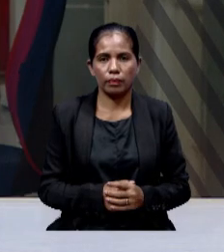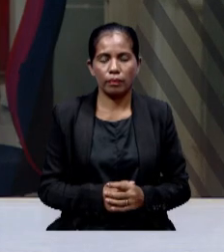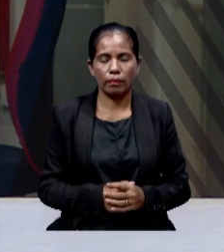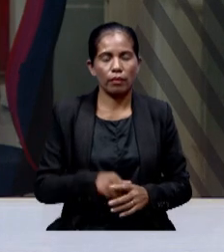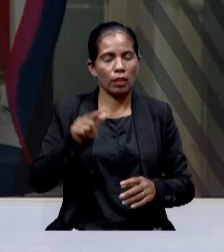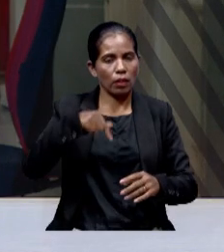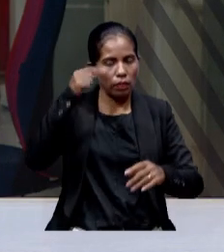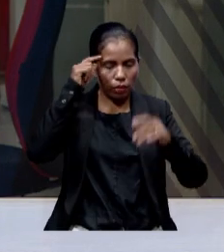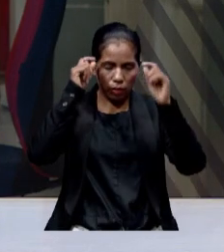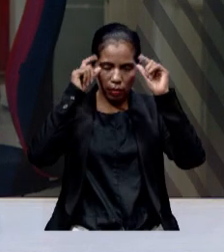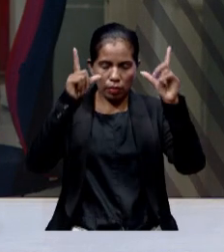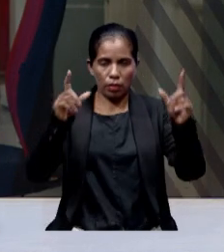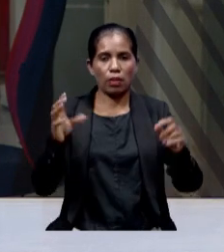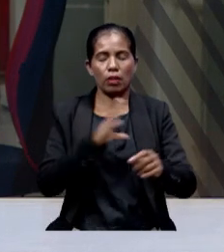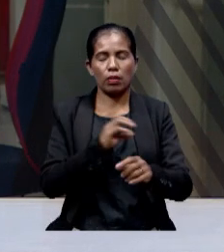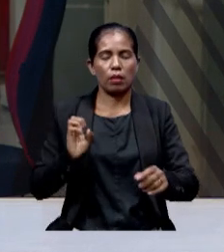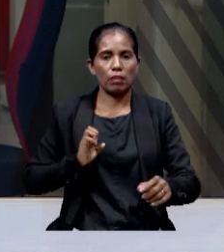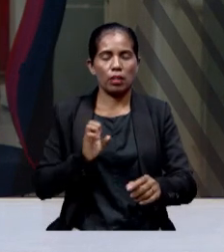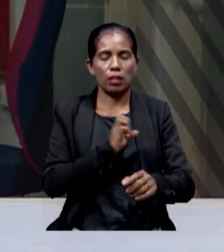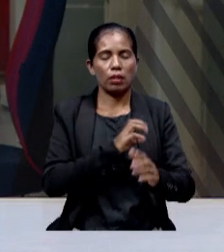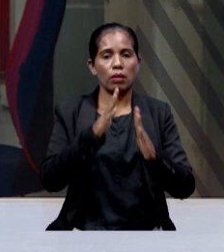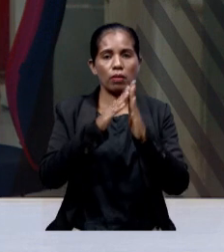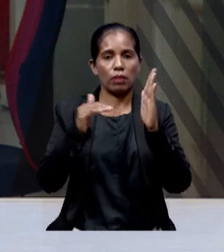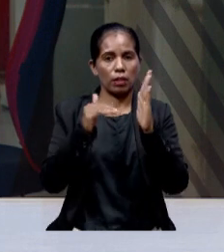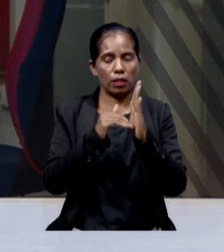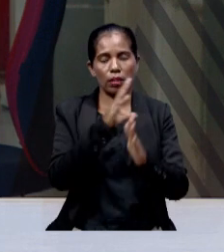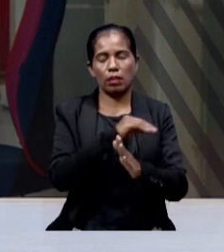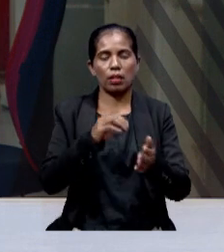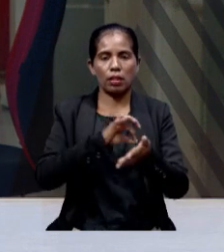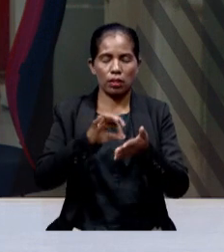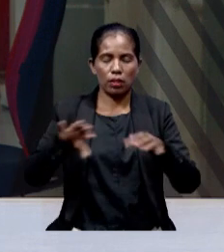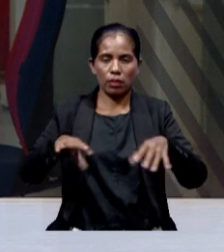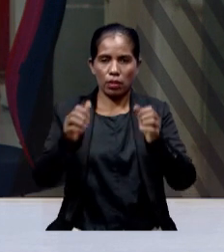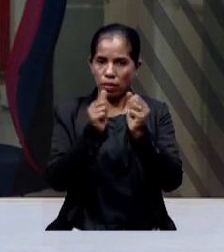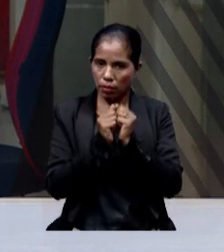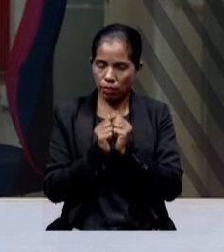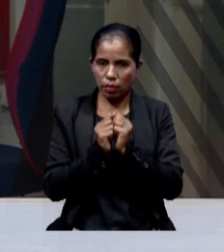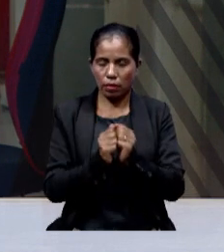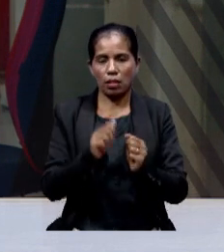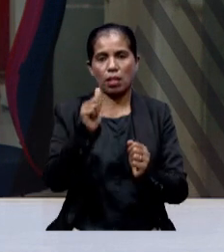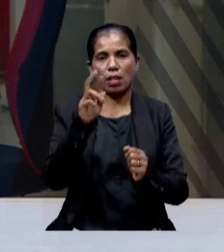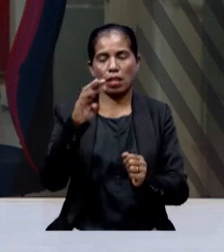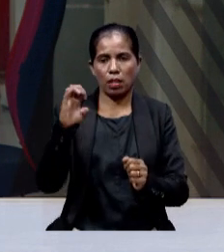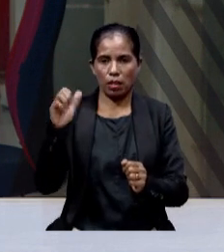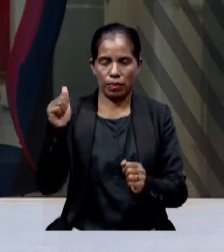Governo Timor-Leste e o embaixador Nova Zelândia assinam acordo com a de assegura conectividade aérea.